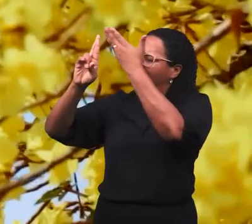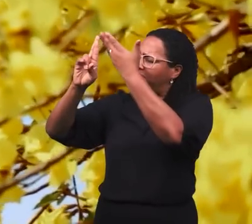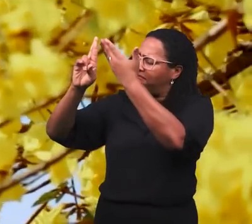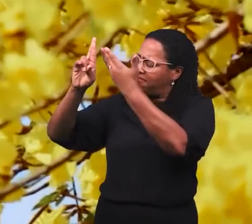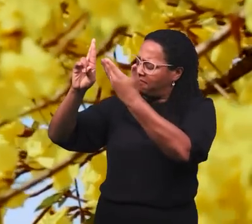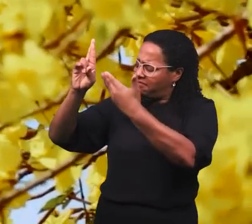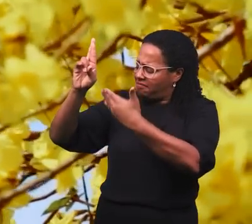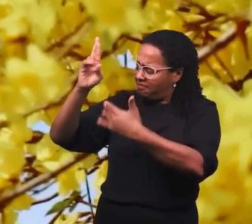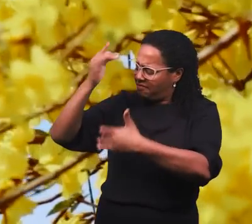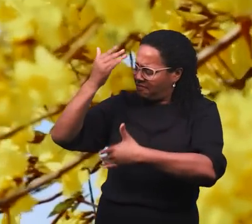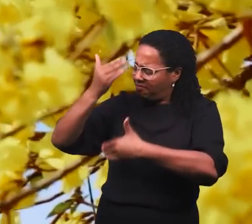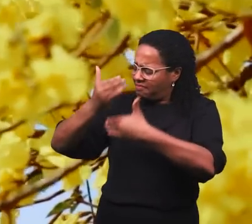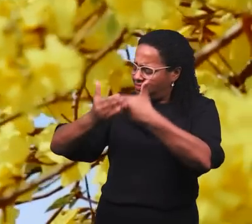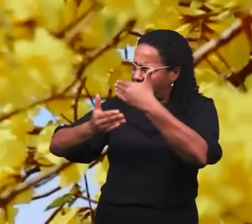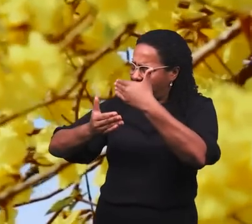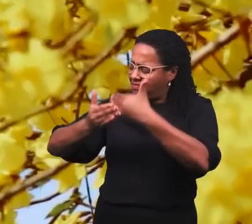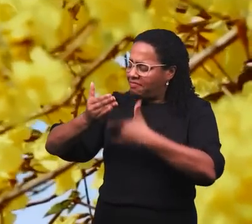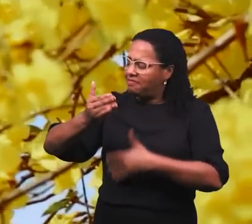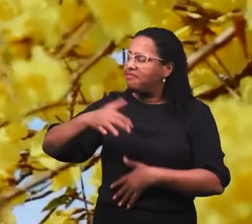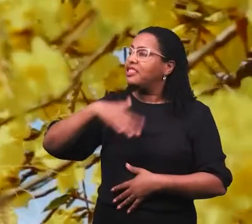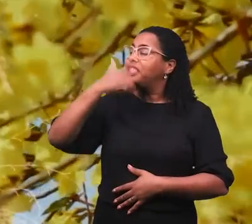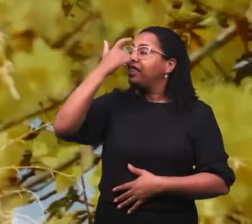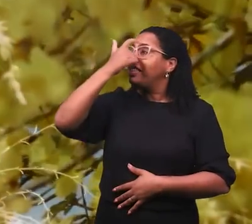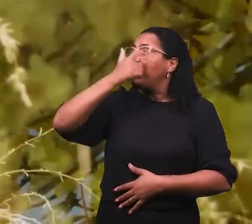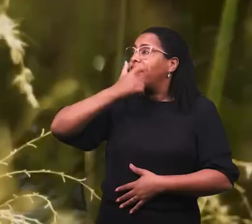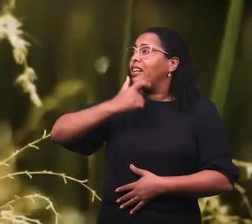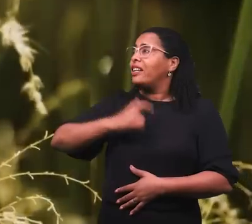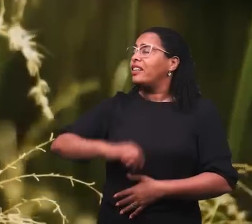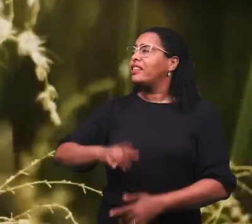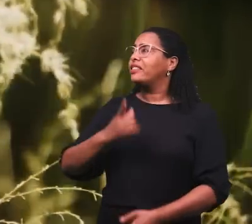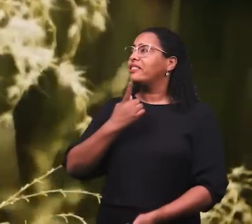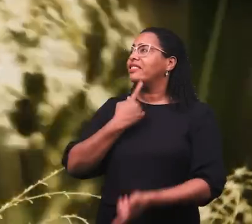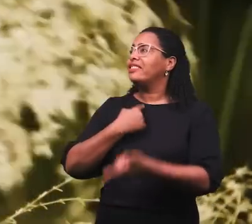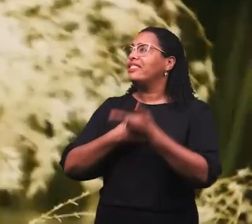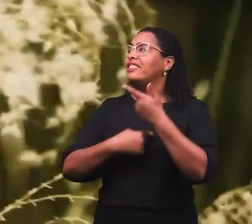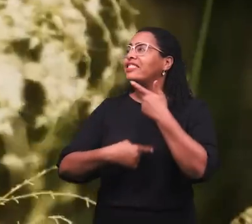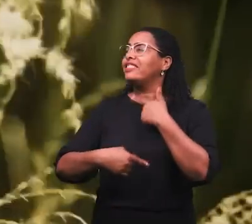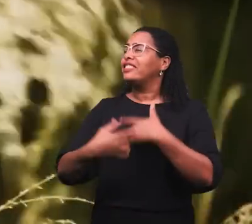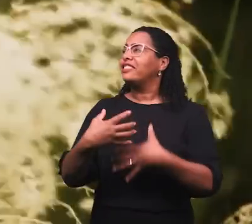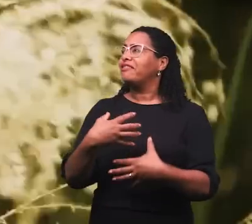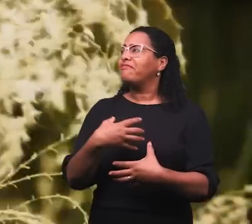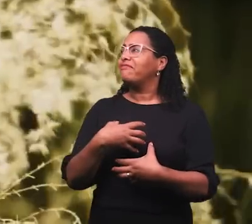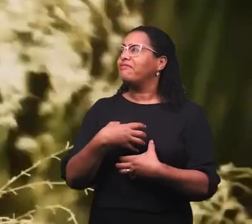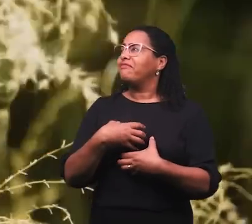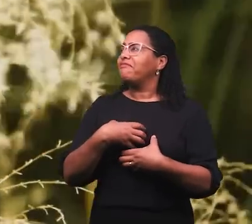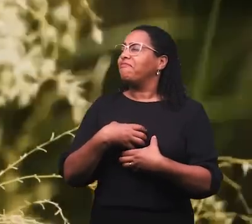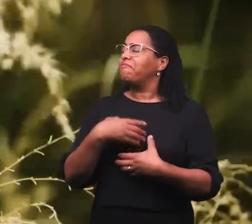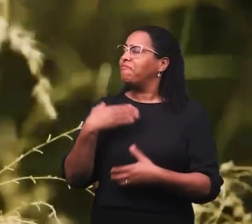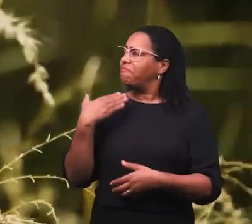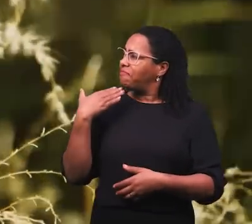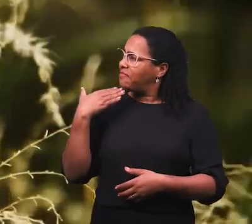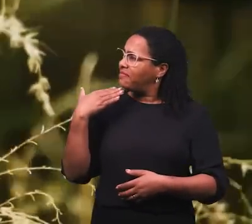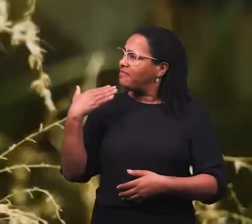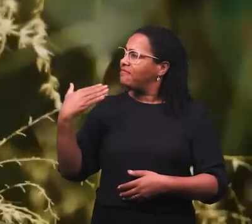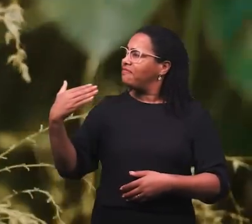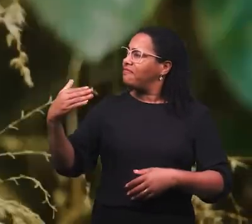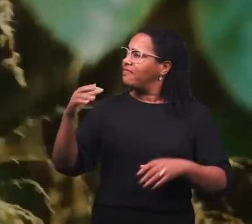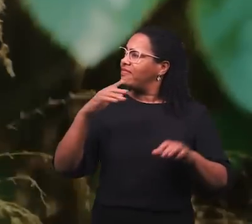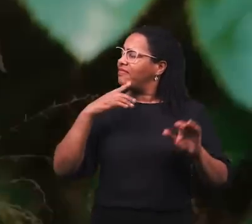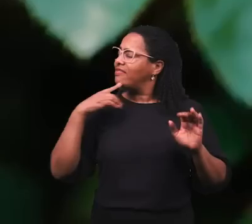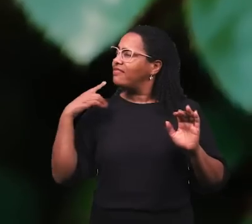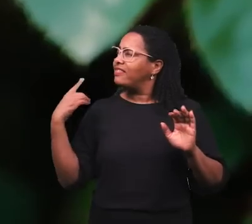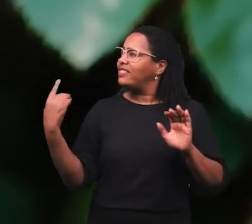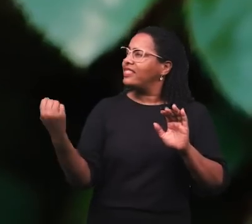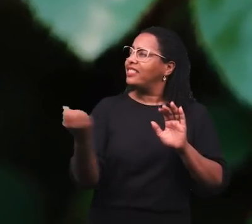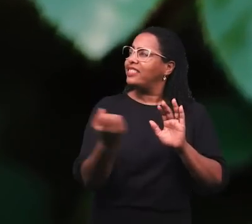Sei que estás aqui e isto quero eu sentir.